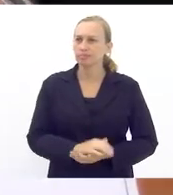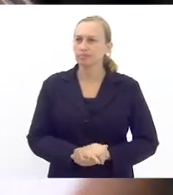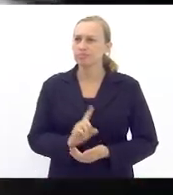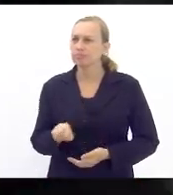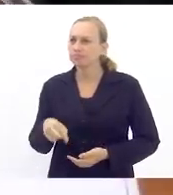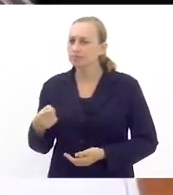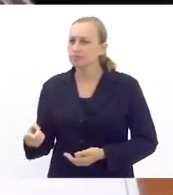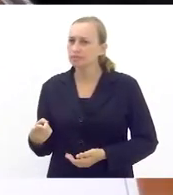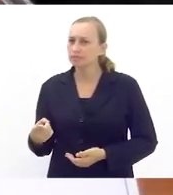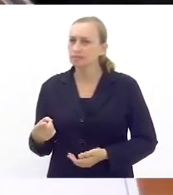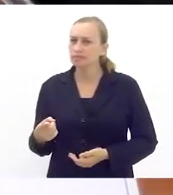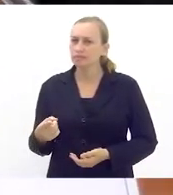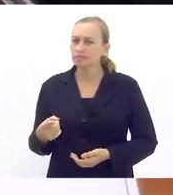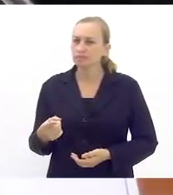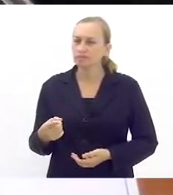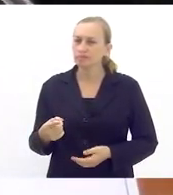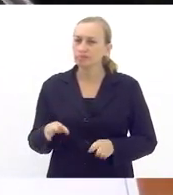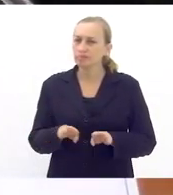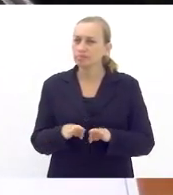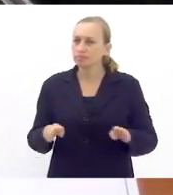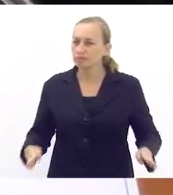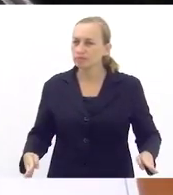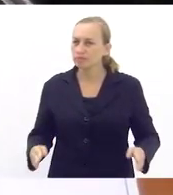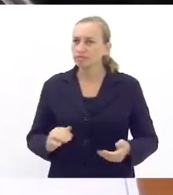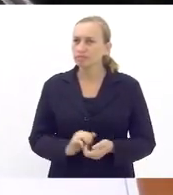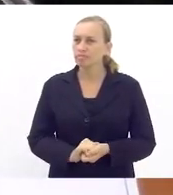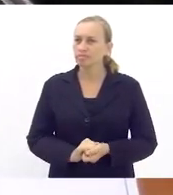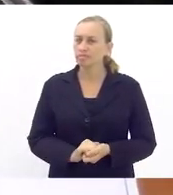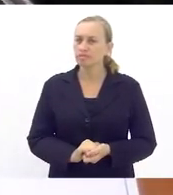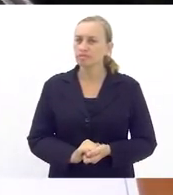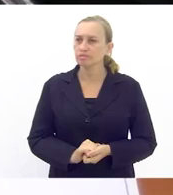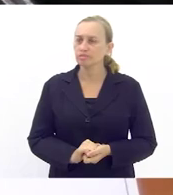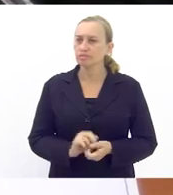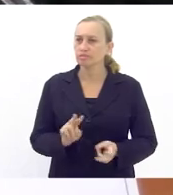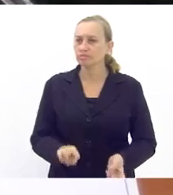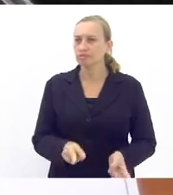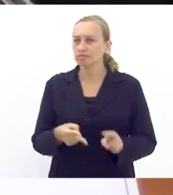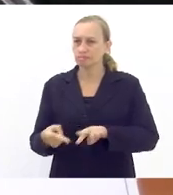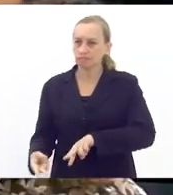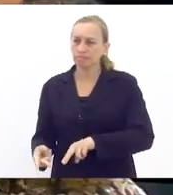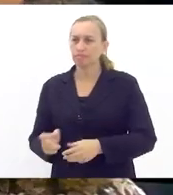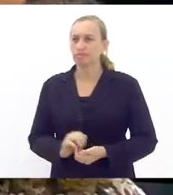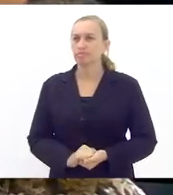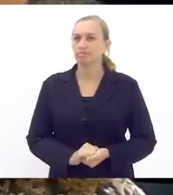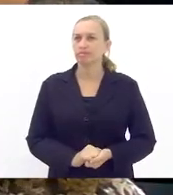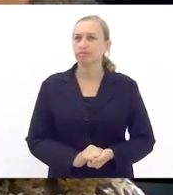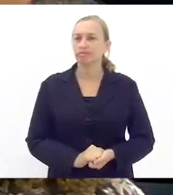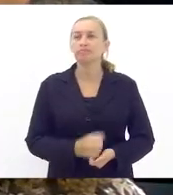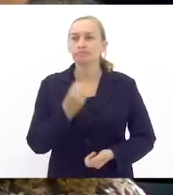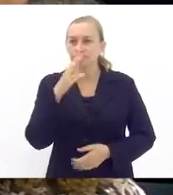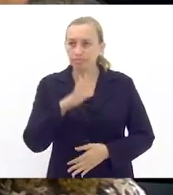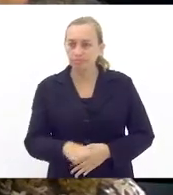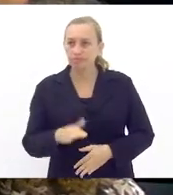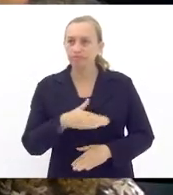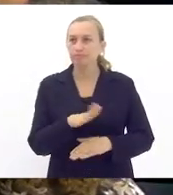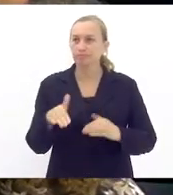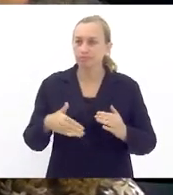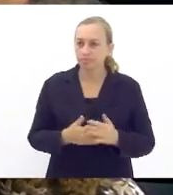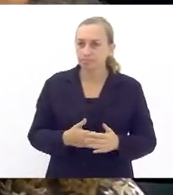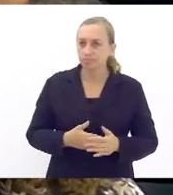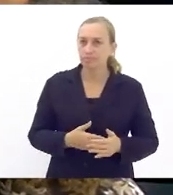e depois a gente vai passar aqui para mesa para a questão de encaminhamento Boa tarde a todos